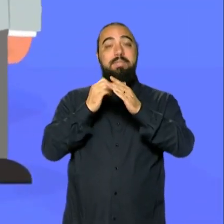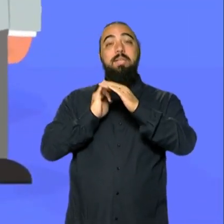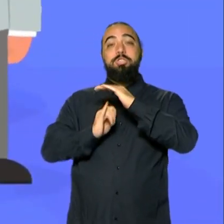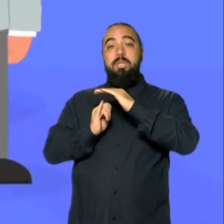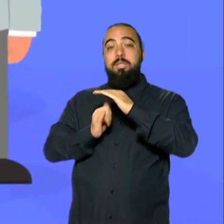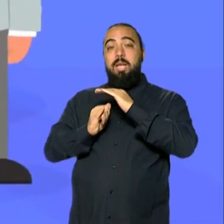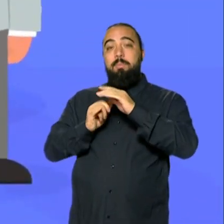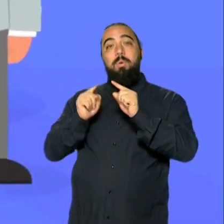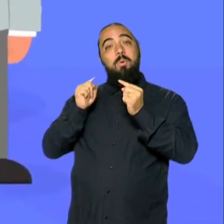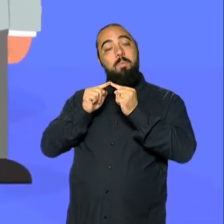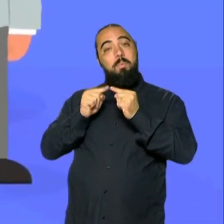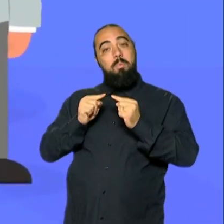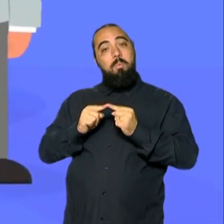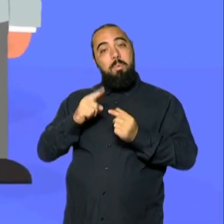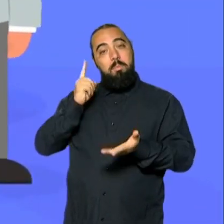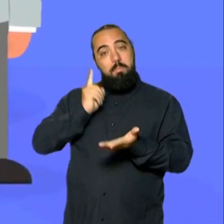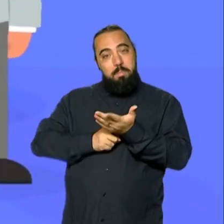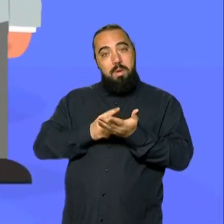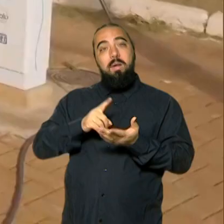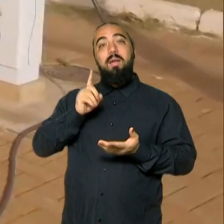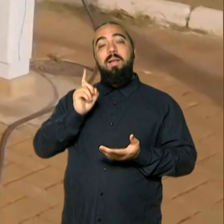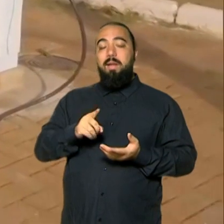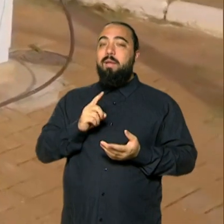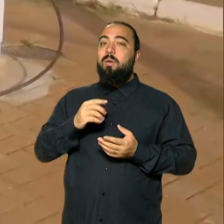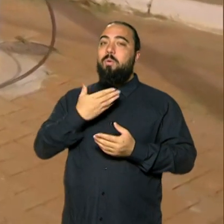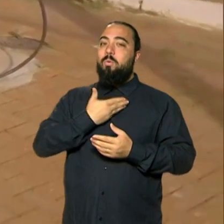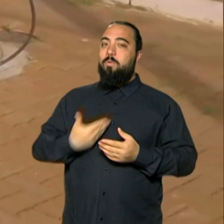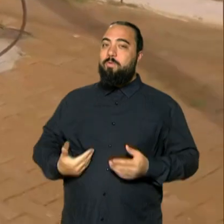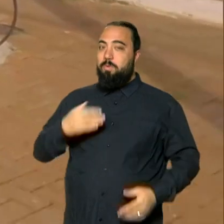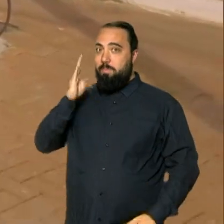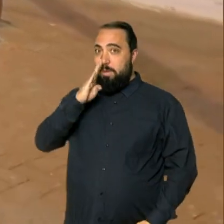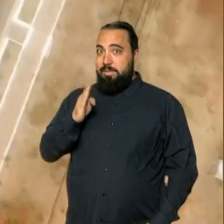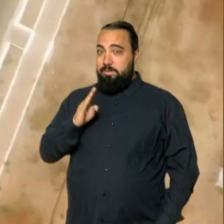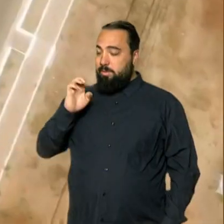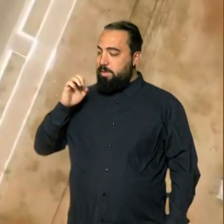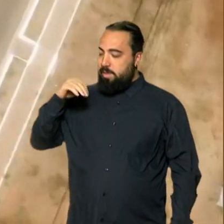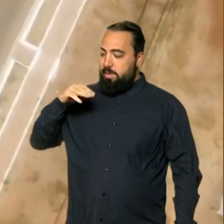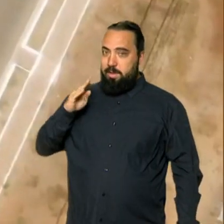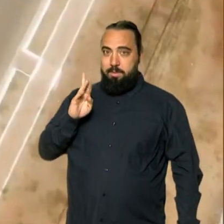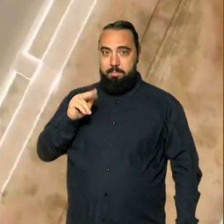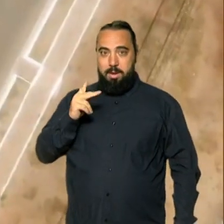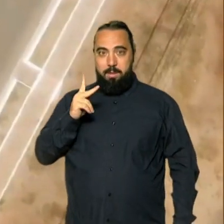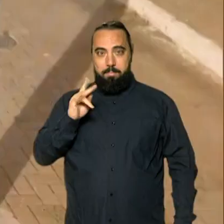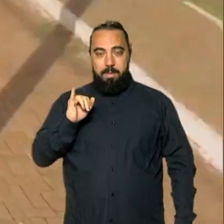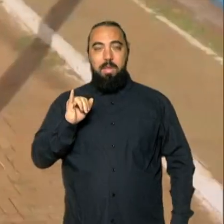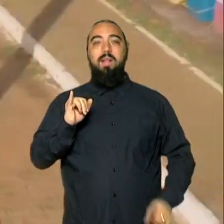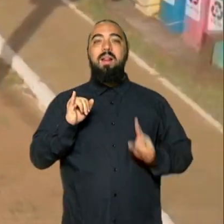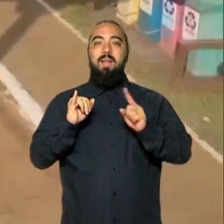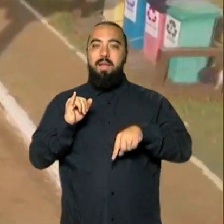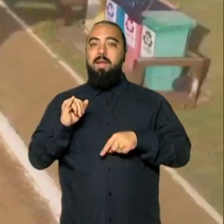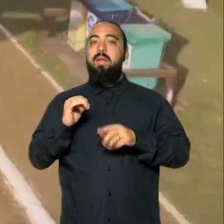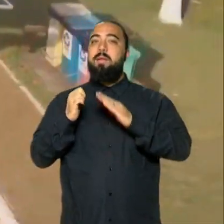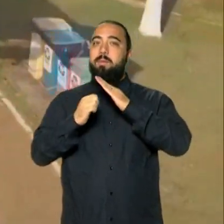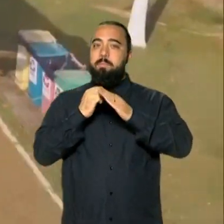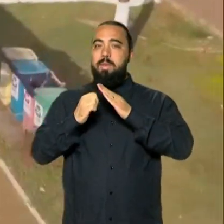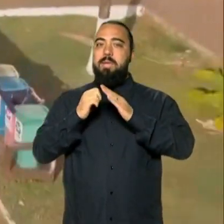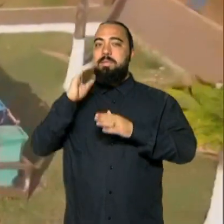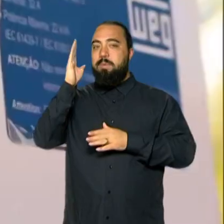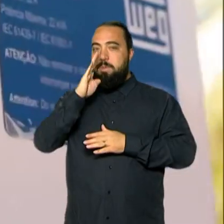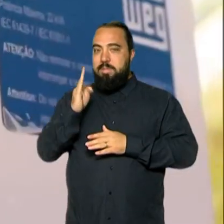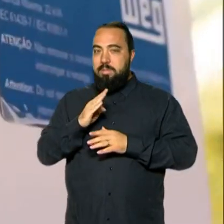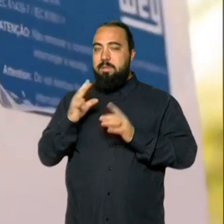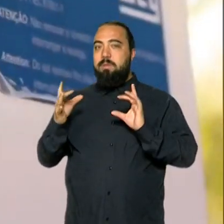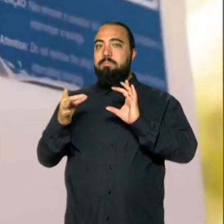parte de um consórcio firmado com o governo brasileiro. De acordo com a Embrapi, empresa brasileira de pesquisa e inovação industrial, ligada